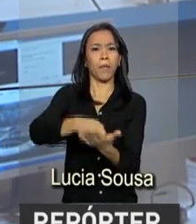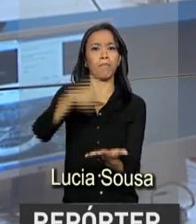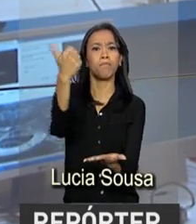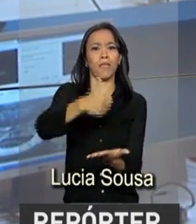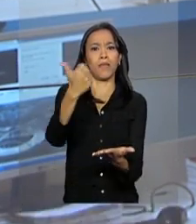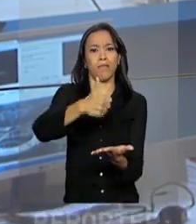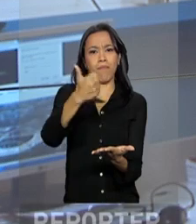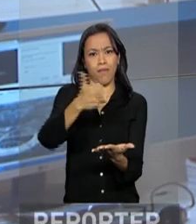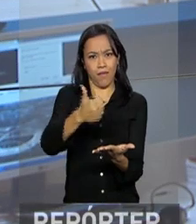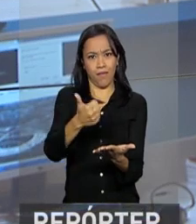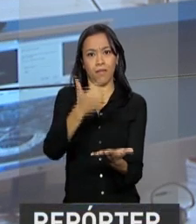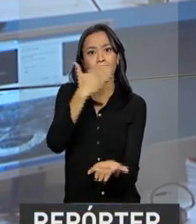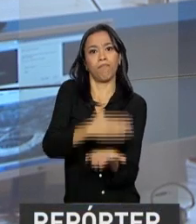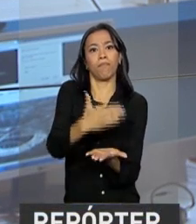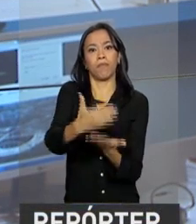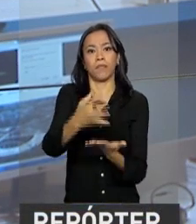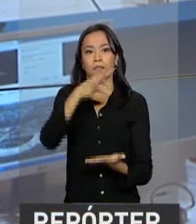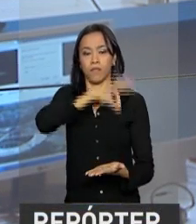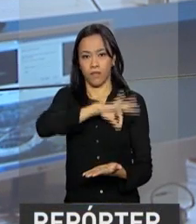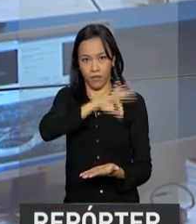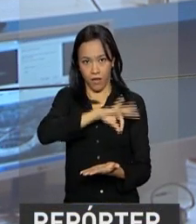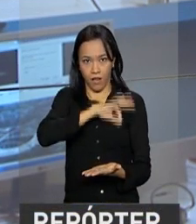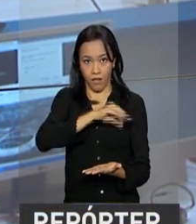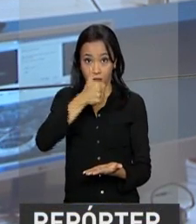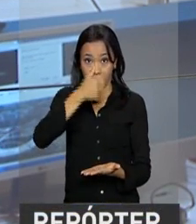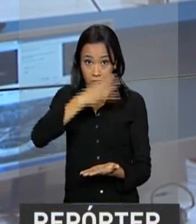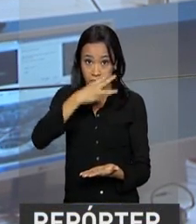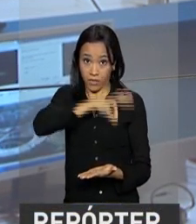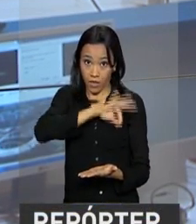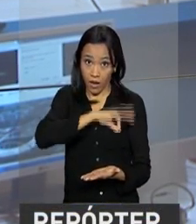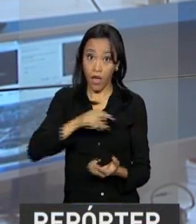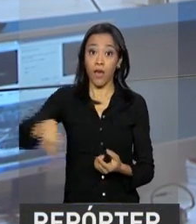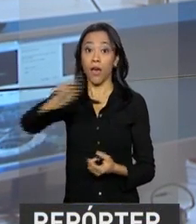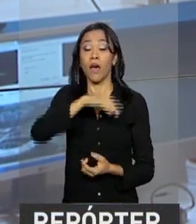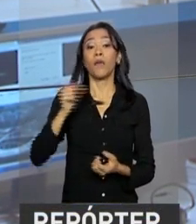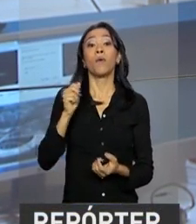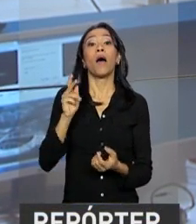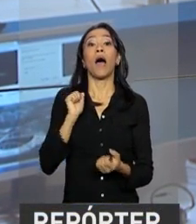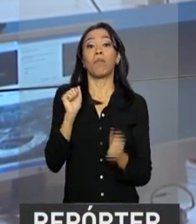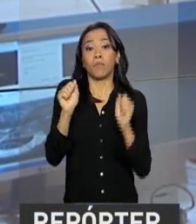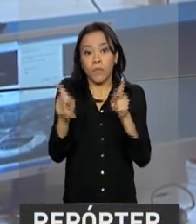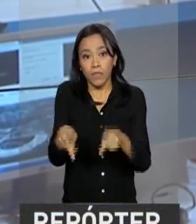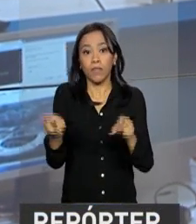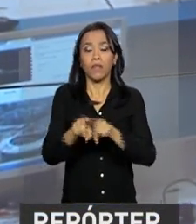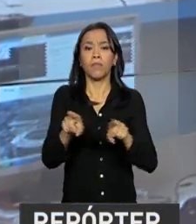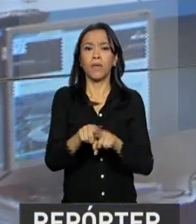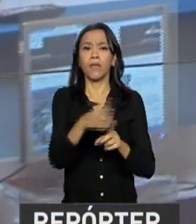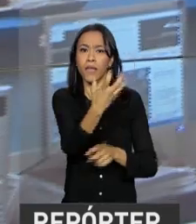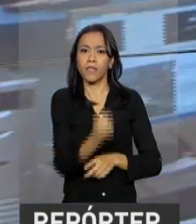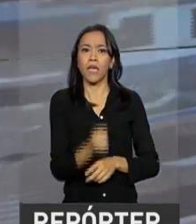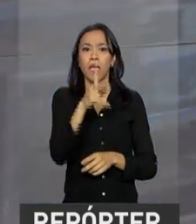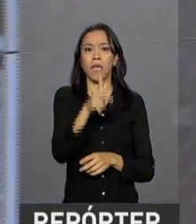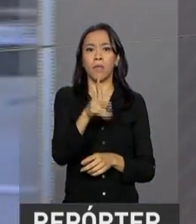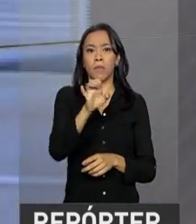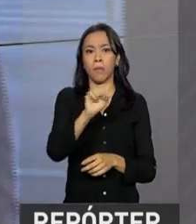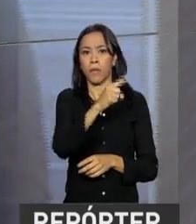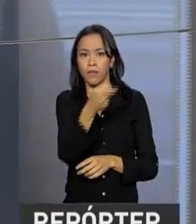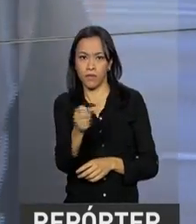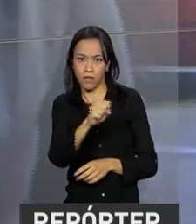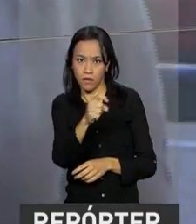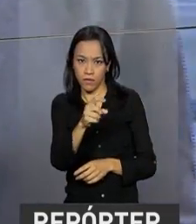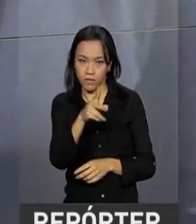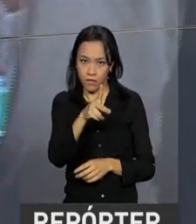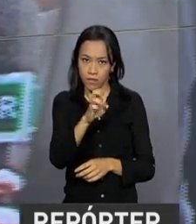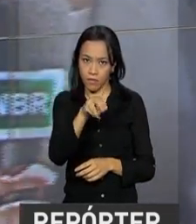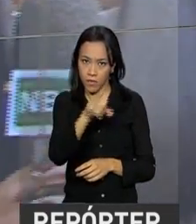parcela do 13º salário para aposentados e pensionistas do INSS vamos saber os detalhes com Gabriela Noronha que está lá na